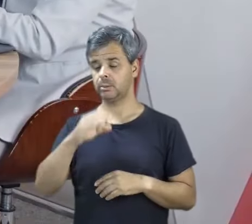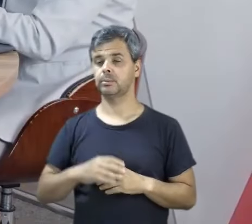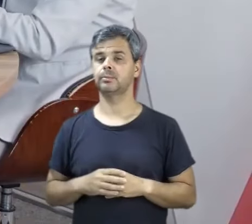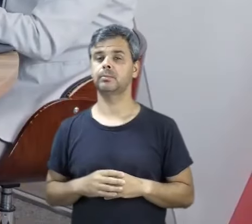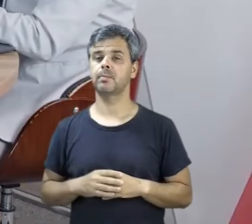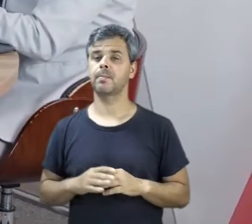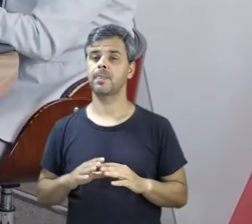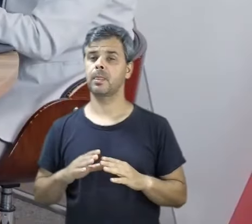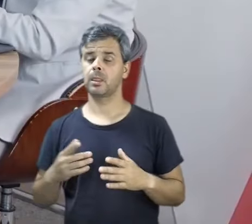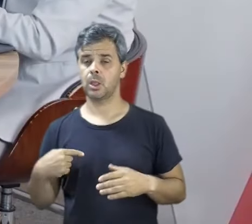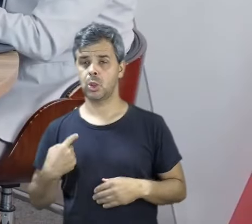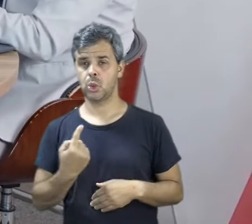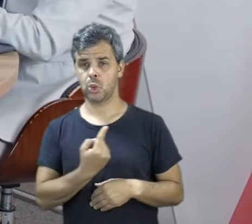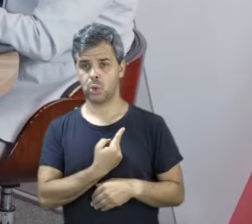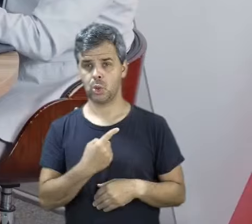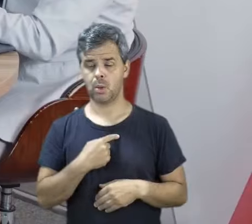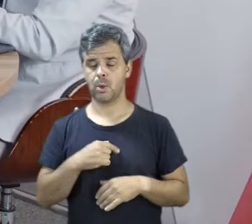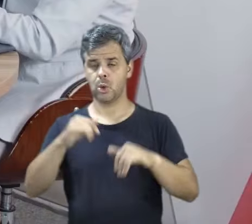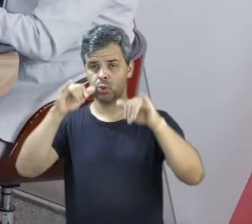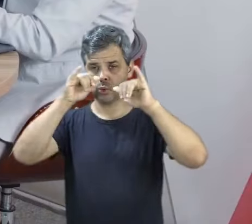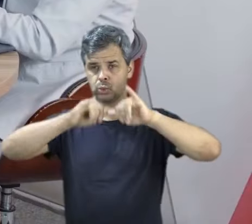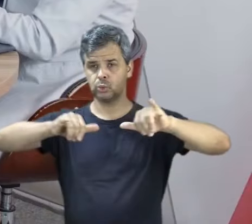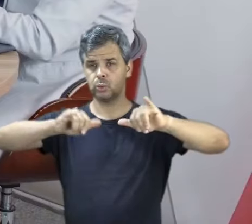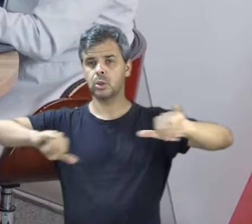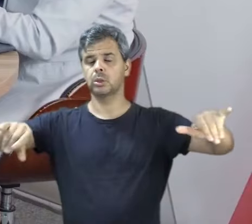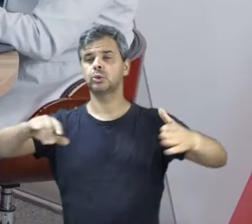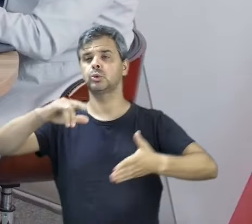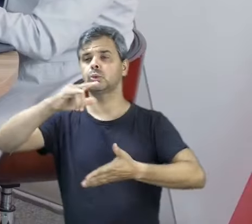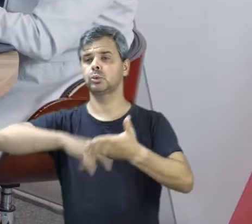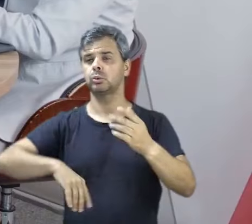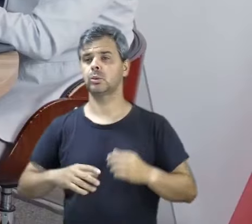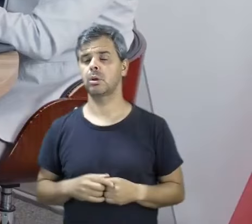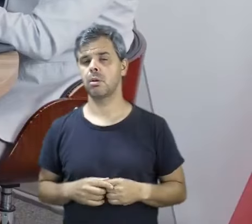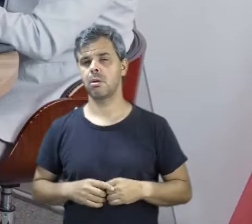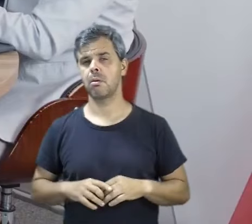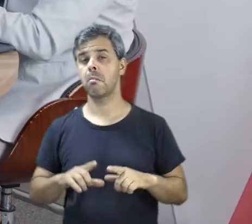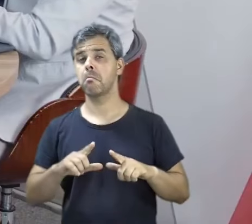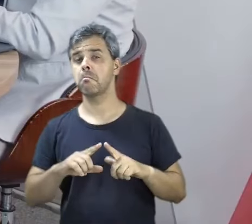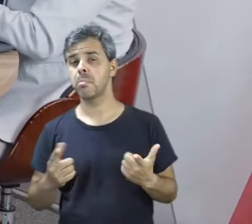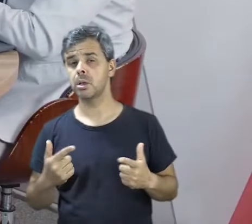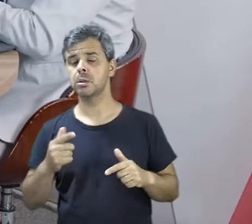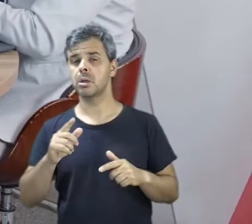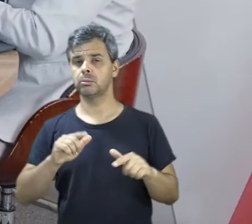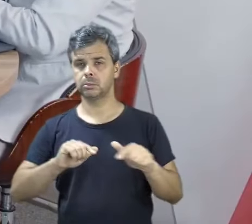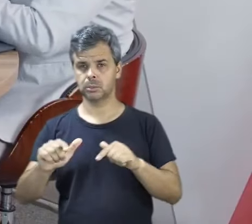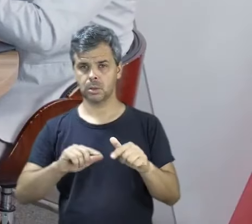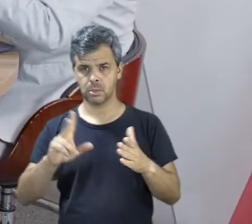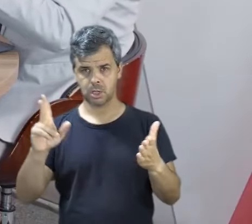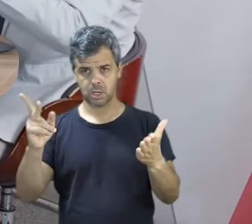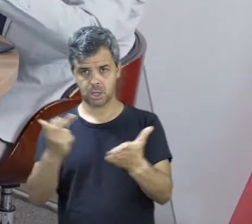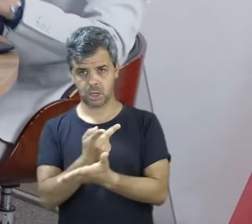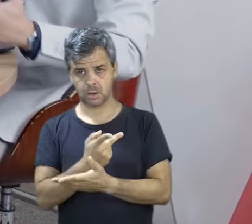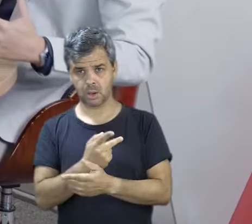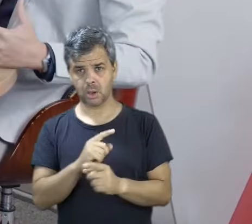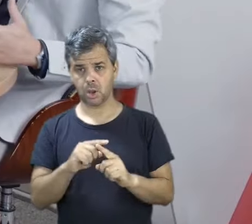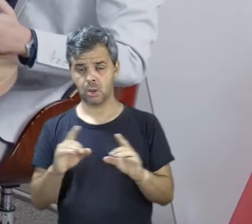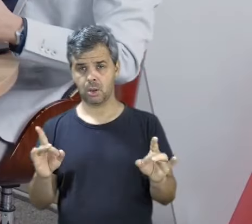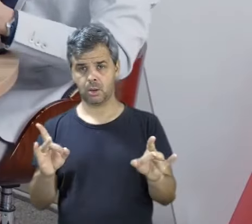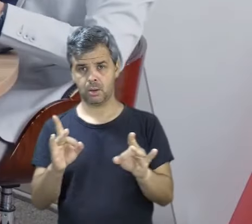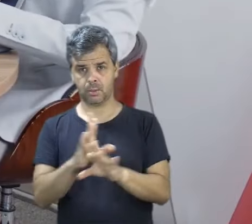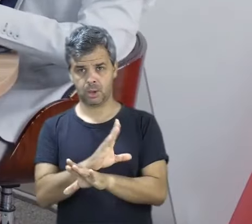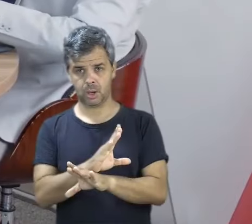breve, né, nós iremos divulgar esse documento. Mas é um trabalho que ele continua acontecendo, né? Desde que